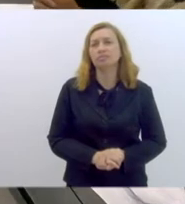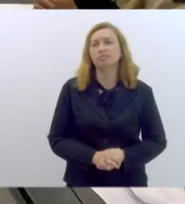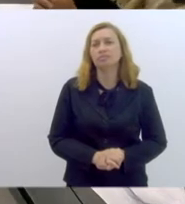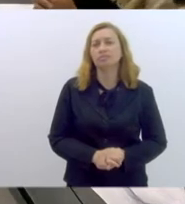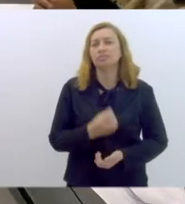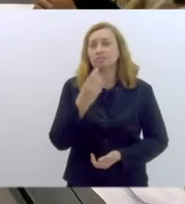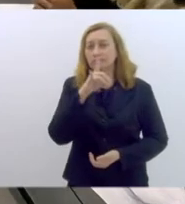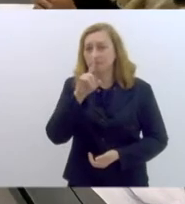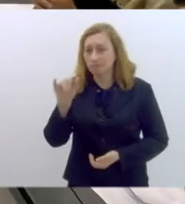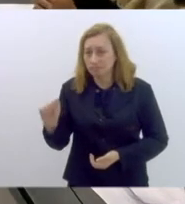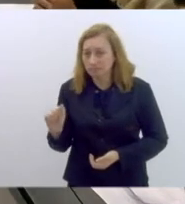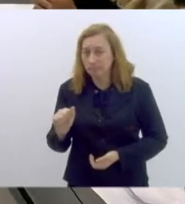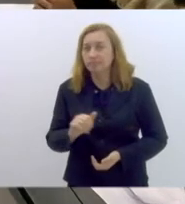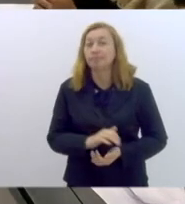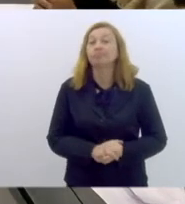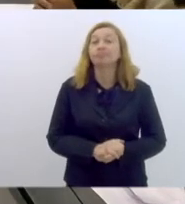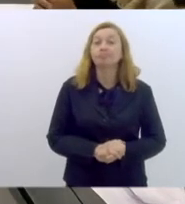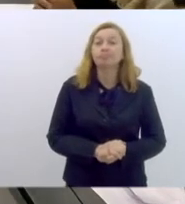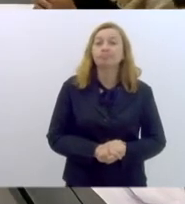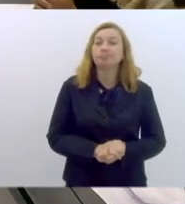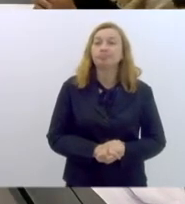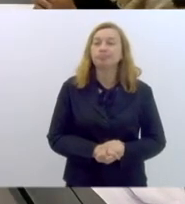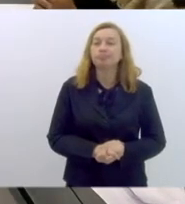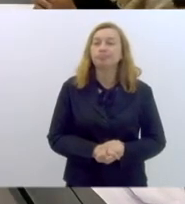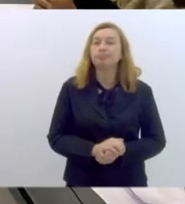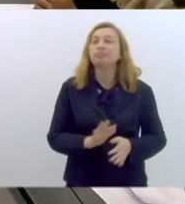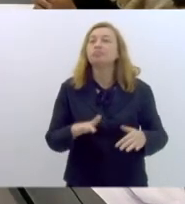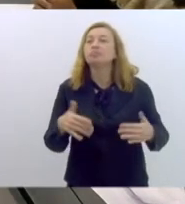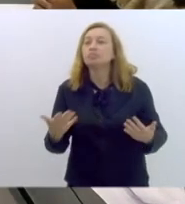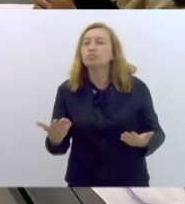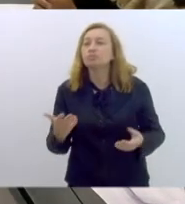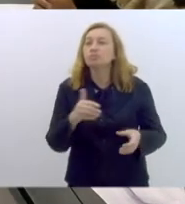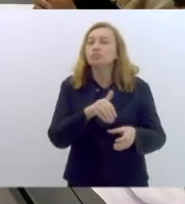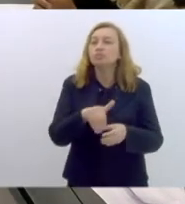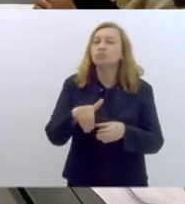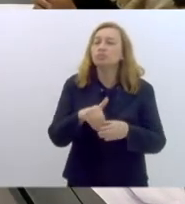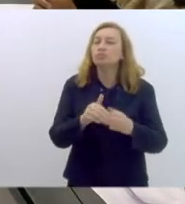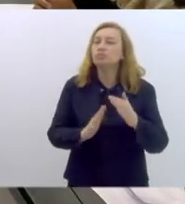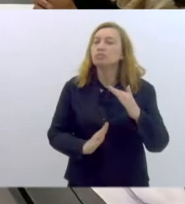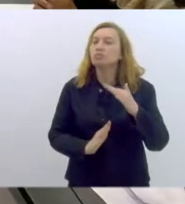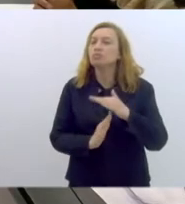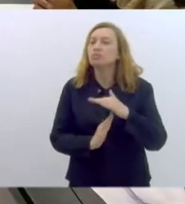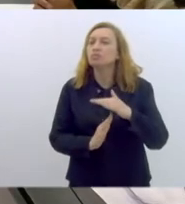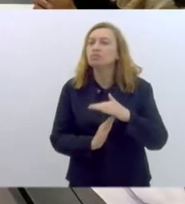Bom dia. A partir de quando que volta o limitador?